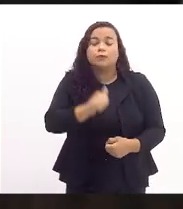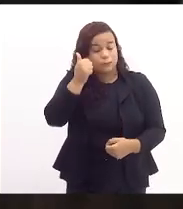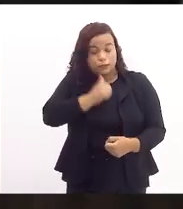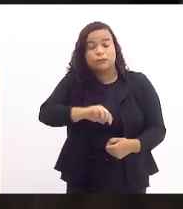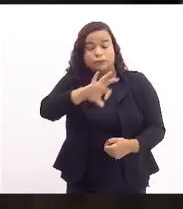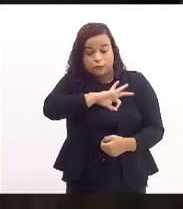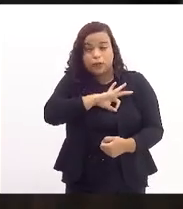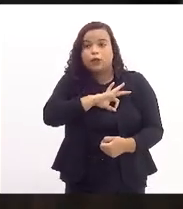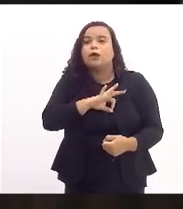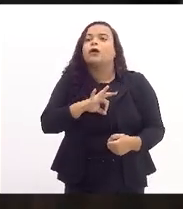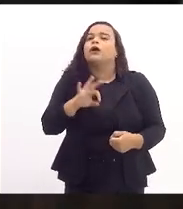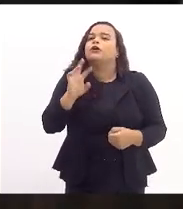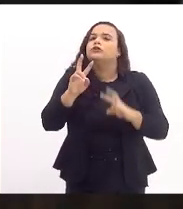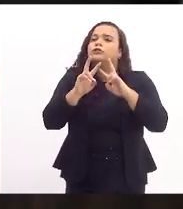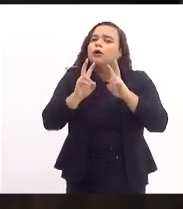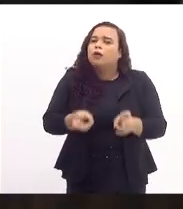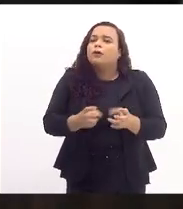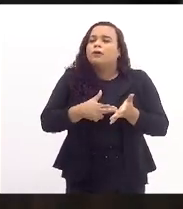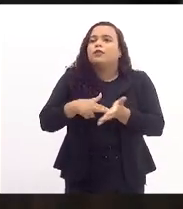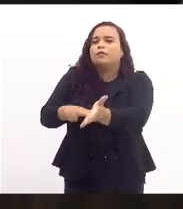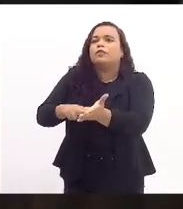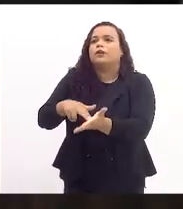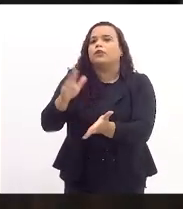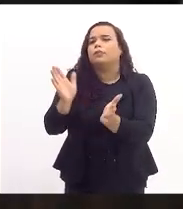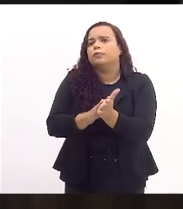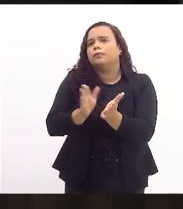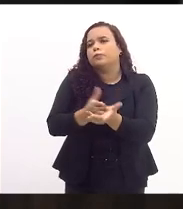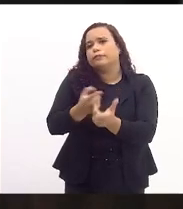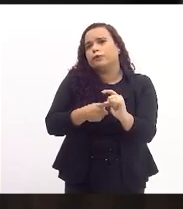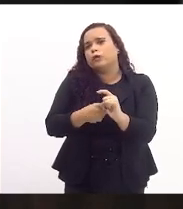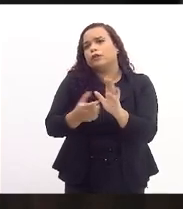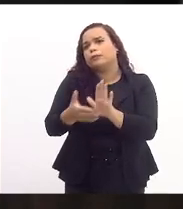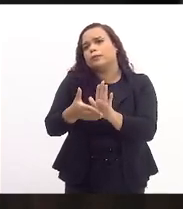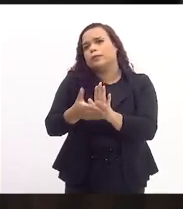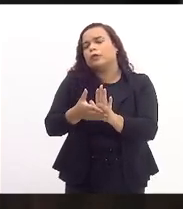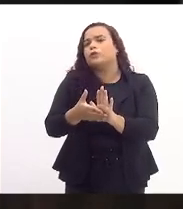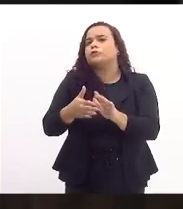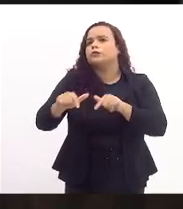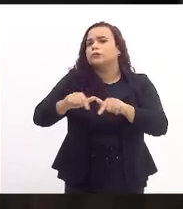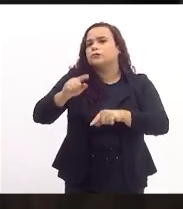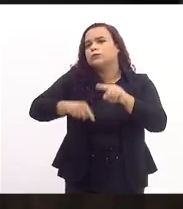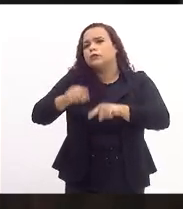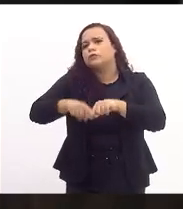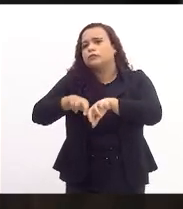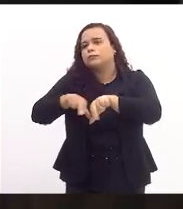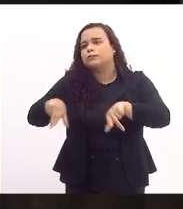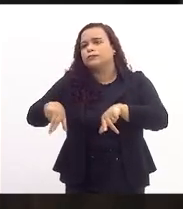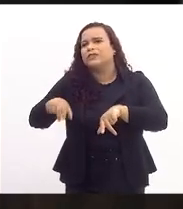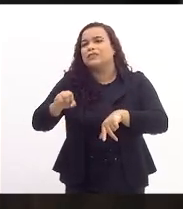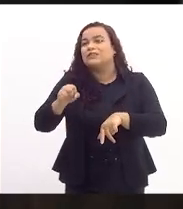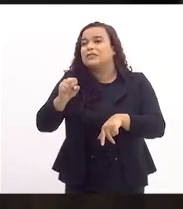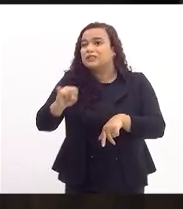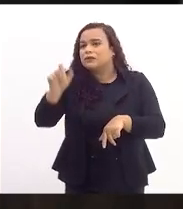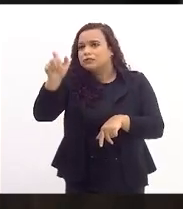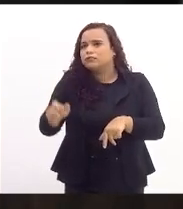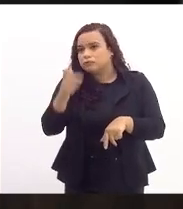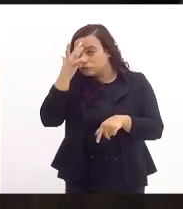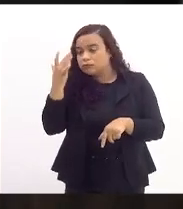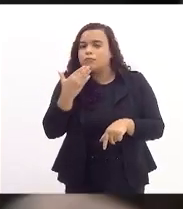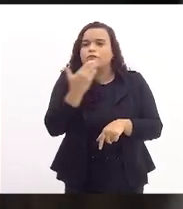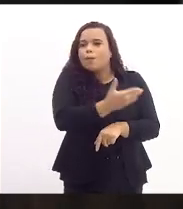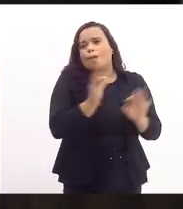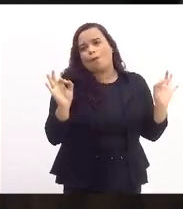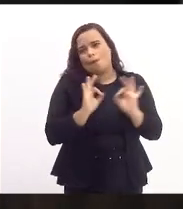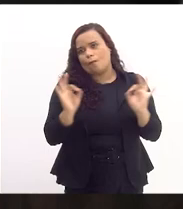sobre a vedação de envio de boleto de proposta decorrentes de oferta de produtos ou serviços sem a solicitação prévia do Consumidor no estado do Rio de